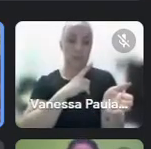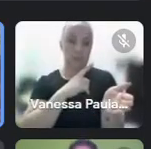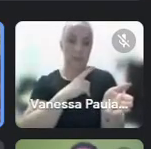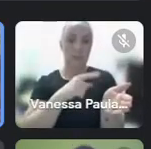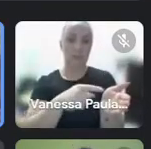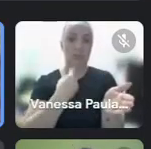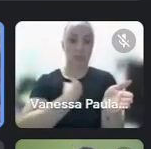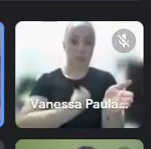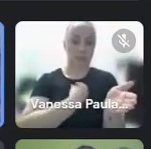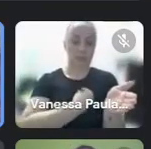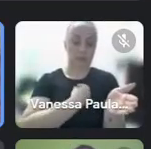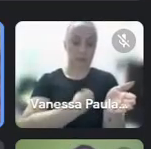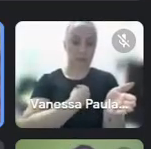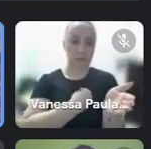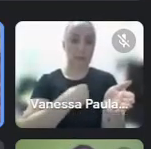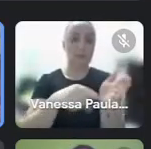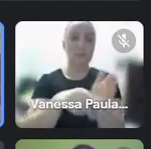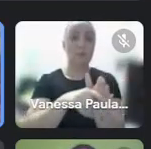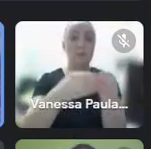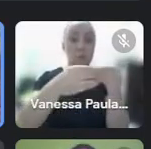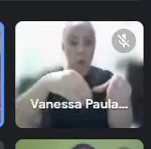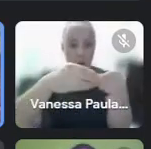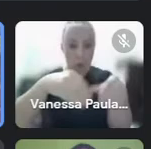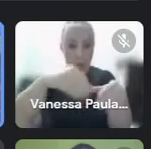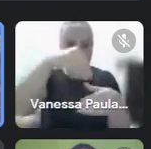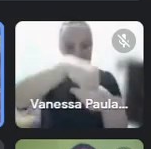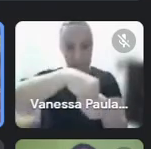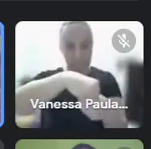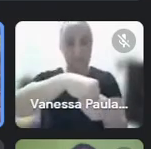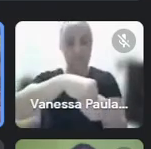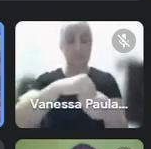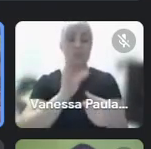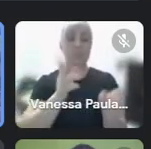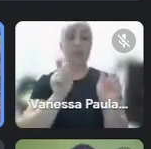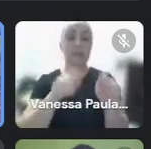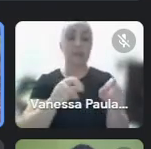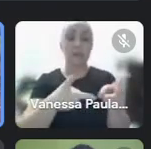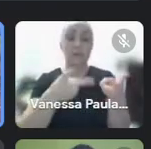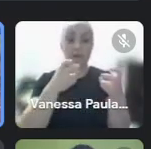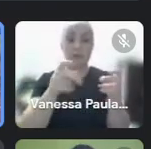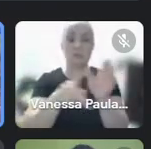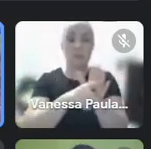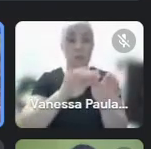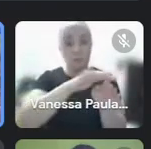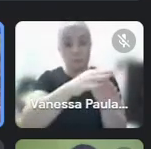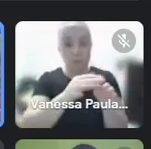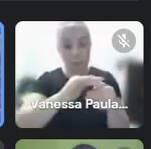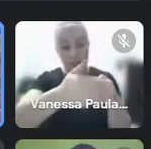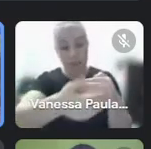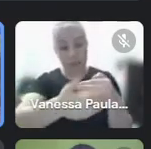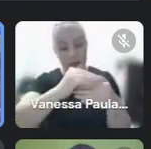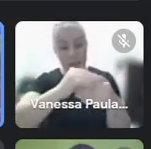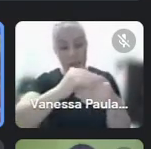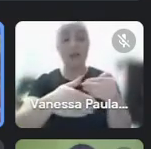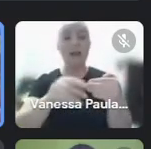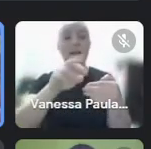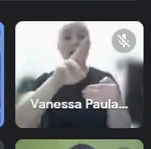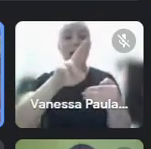presença são as ovas, né, do peixe, esse por gente. Dá para ver também o tecido renal lá atrás. Pode